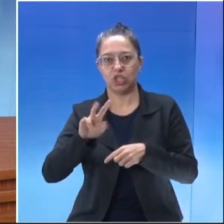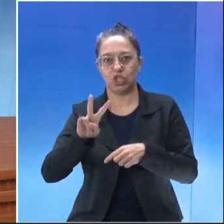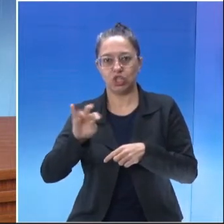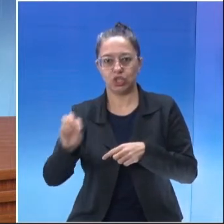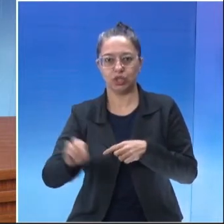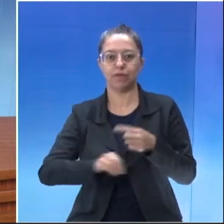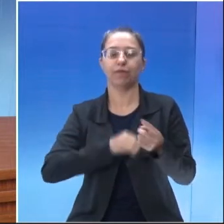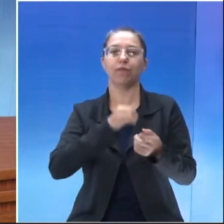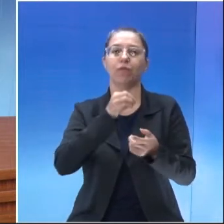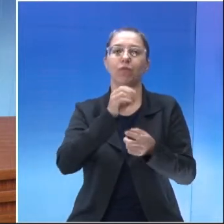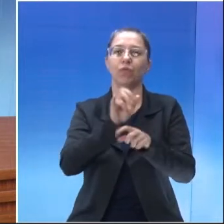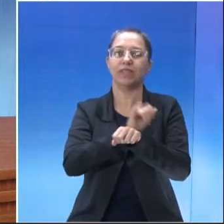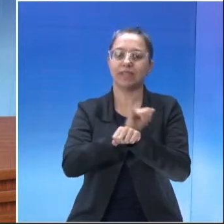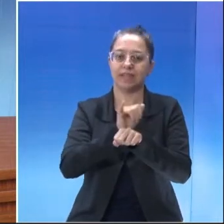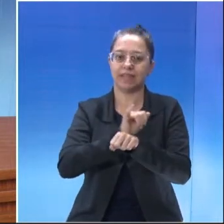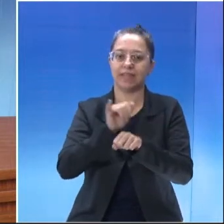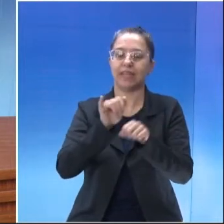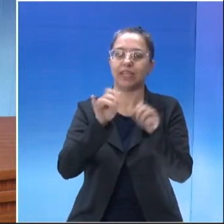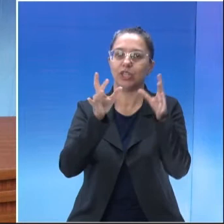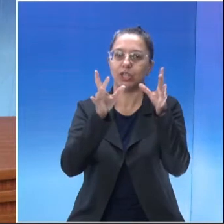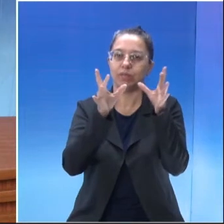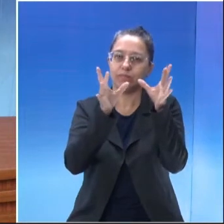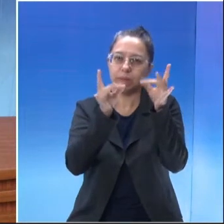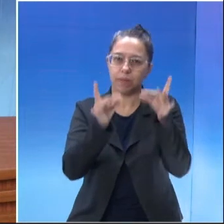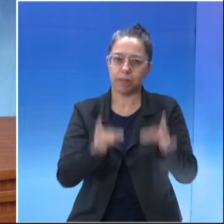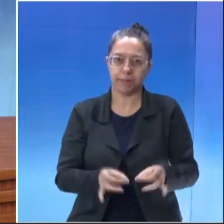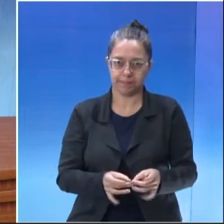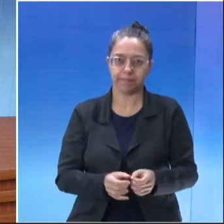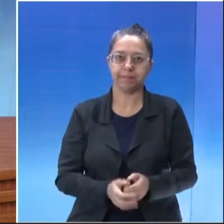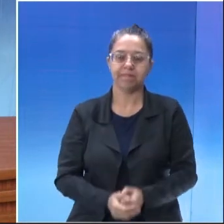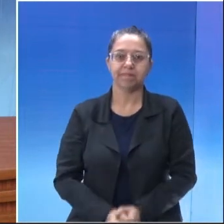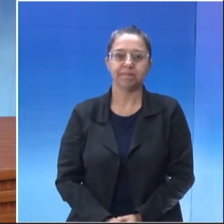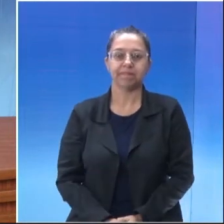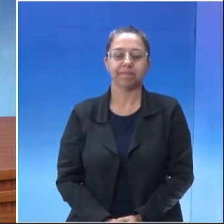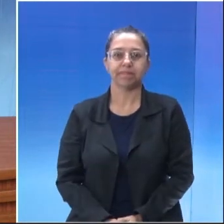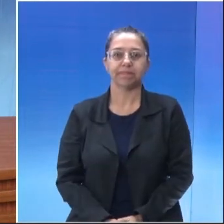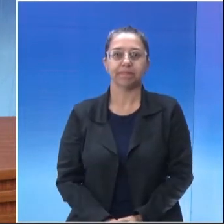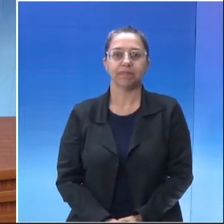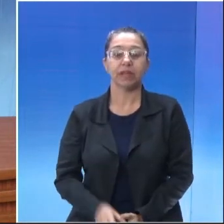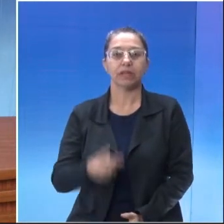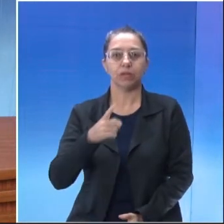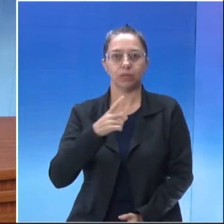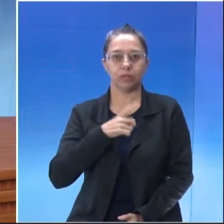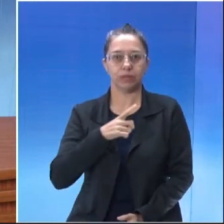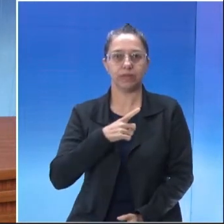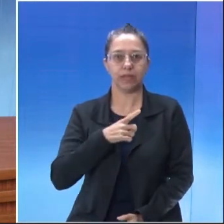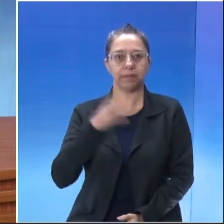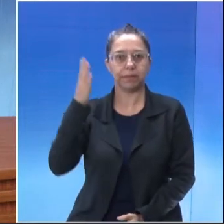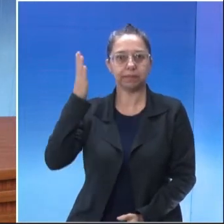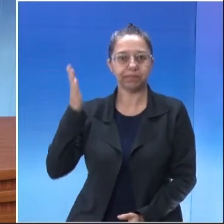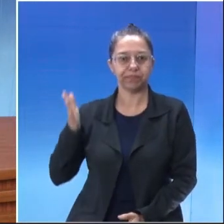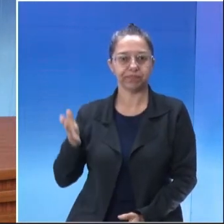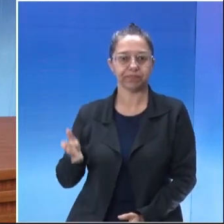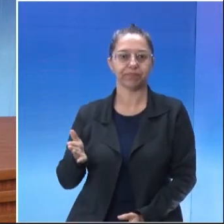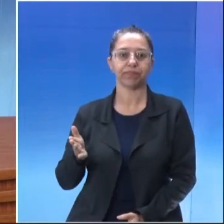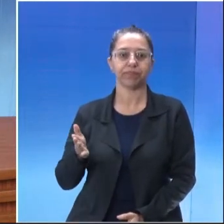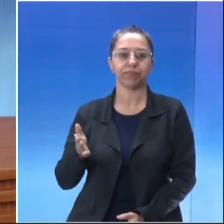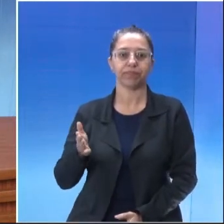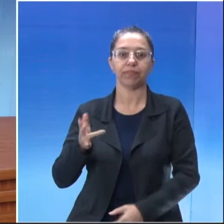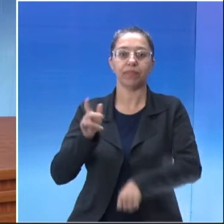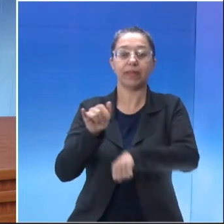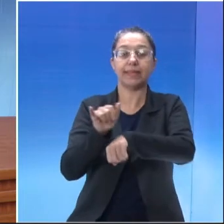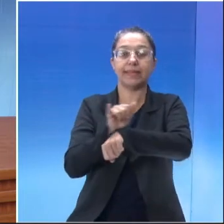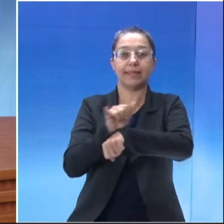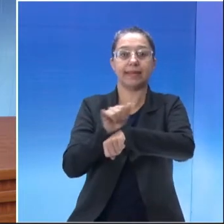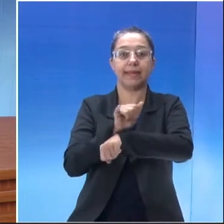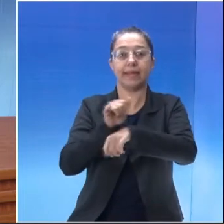redação, organizar as ideias de vocês. Então, eu trouxe aqui para vocês as estratégias